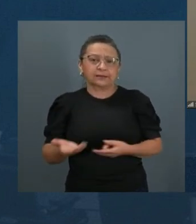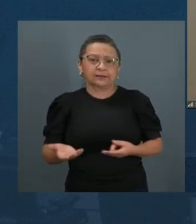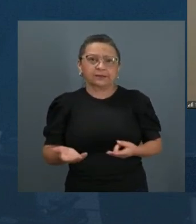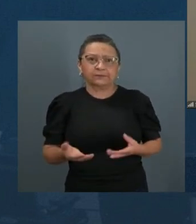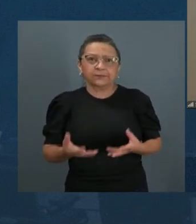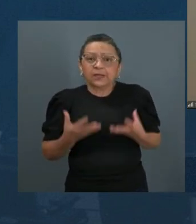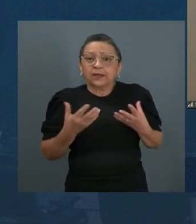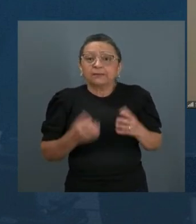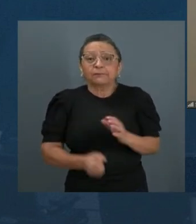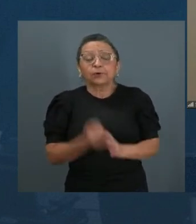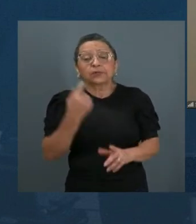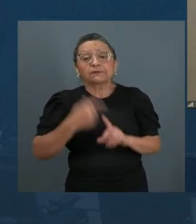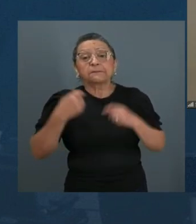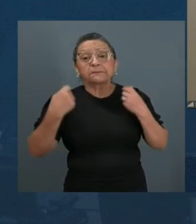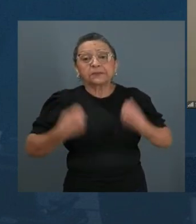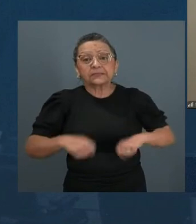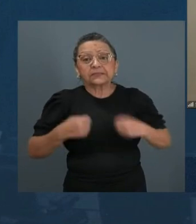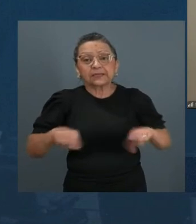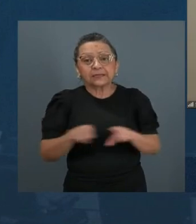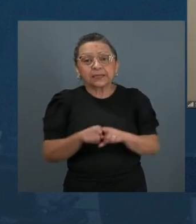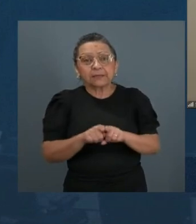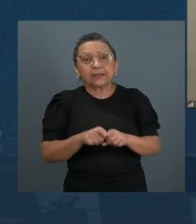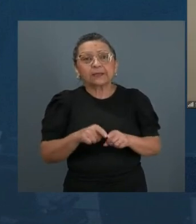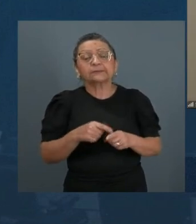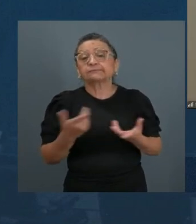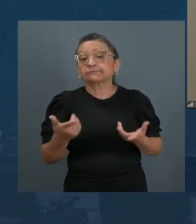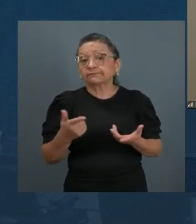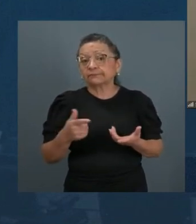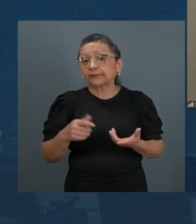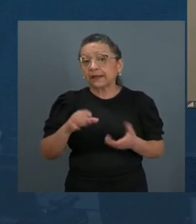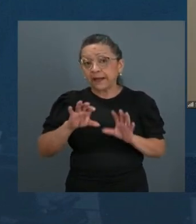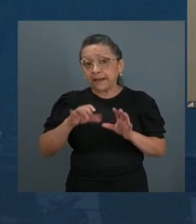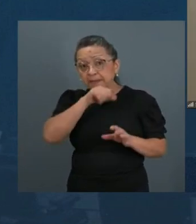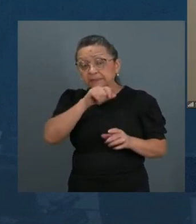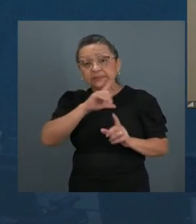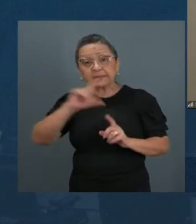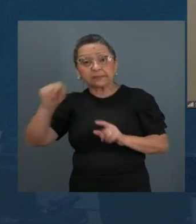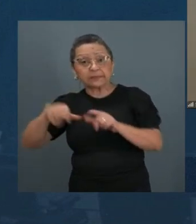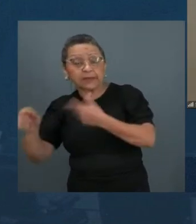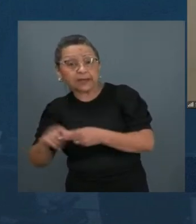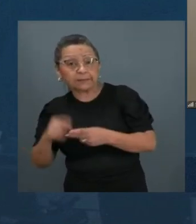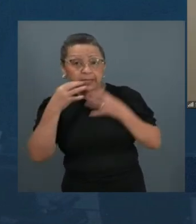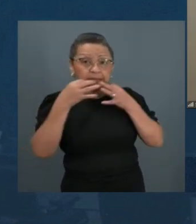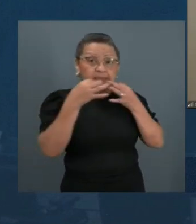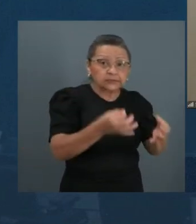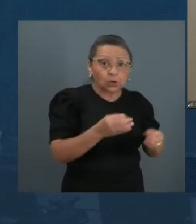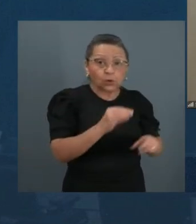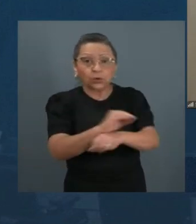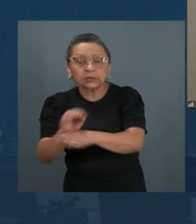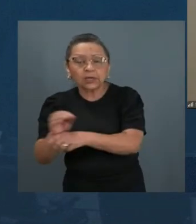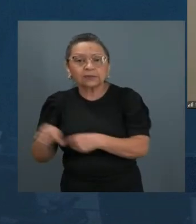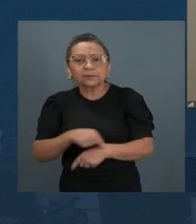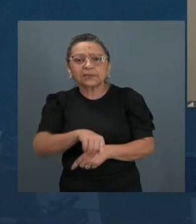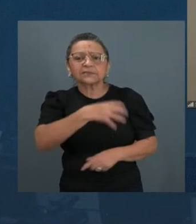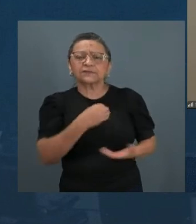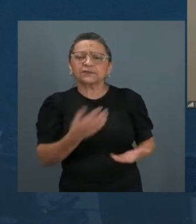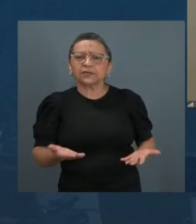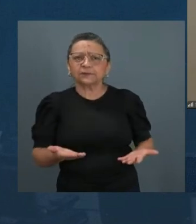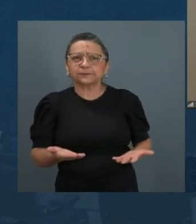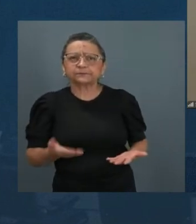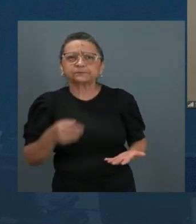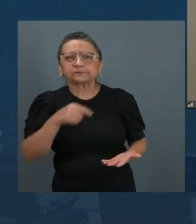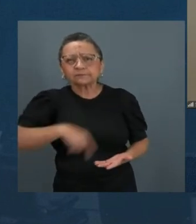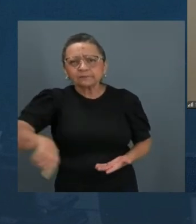e muitas vezes precisa para trabalhar, para dar atenção, para dar cuidado para esse filho.